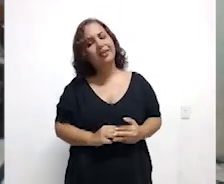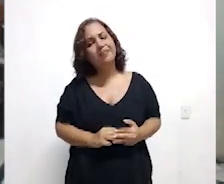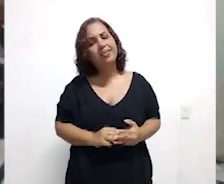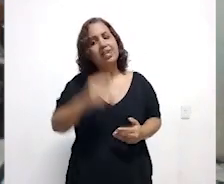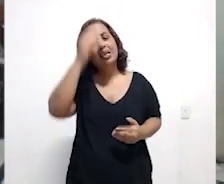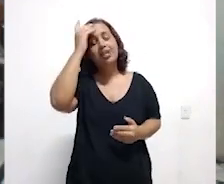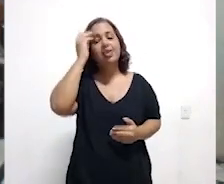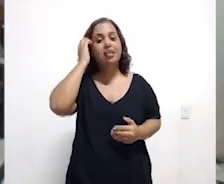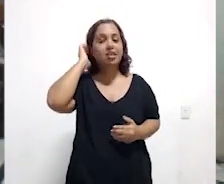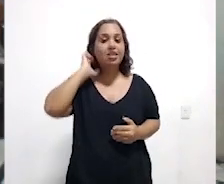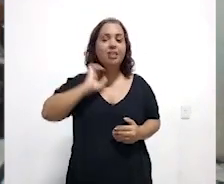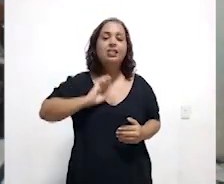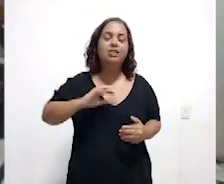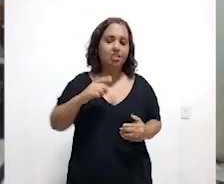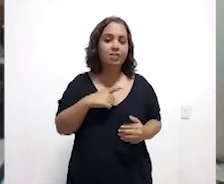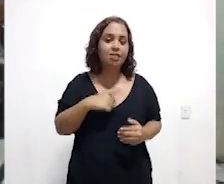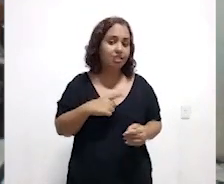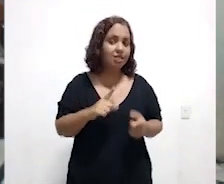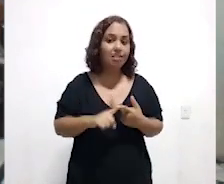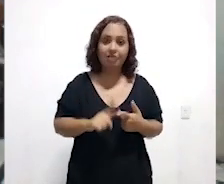os escribas,